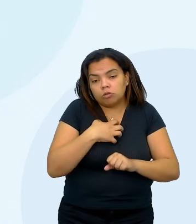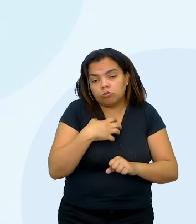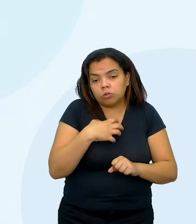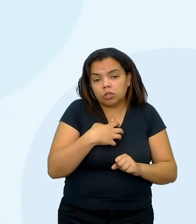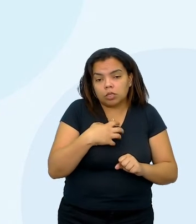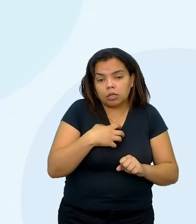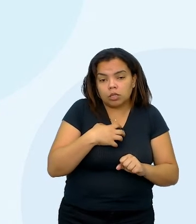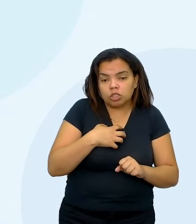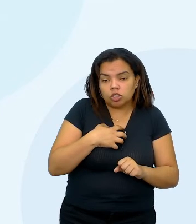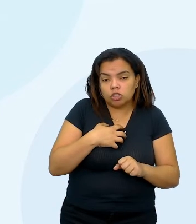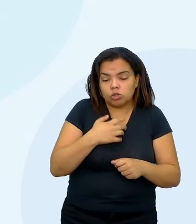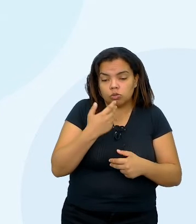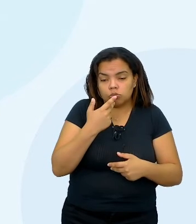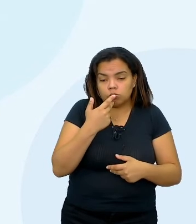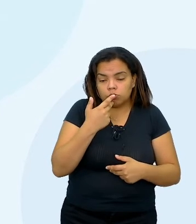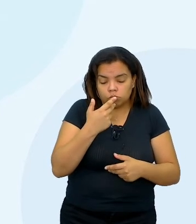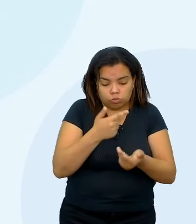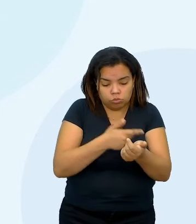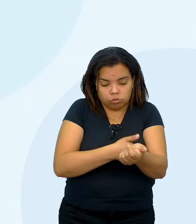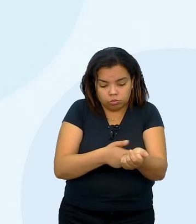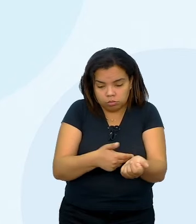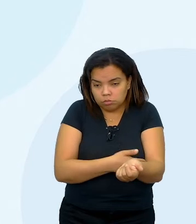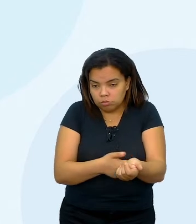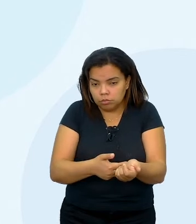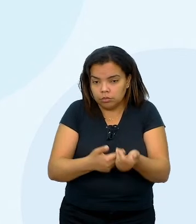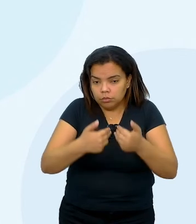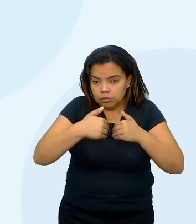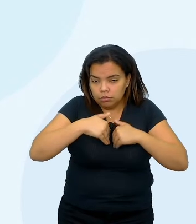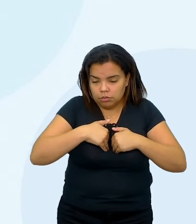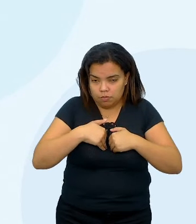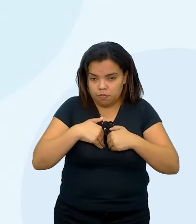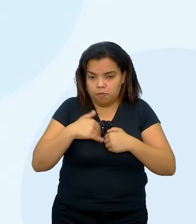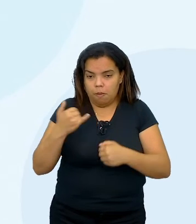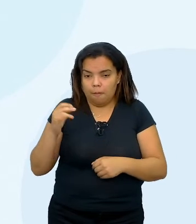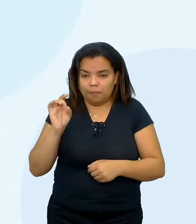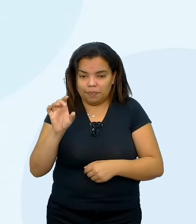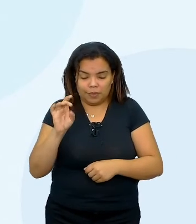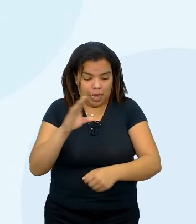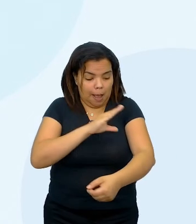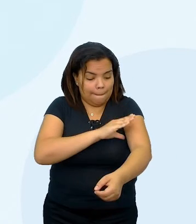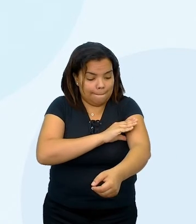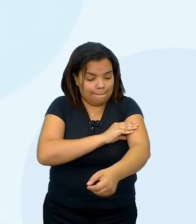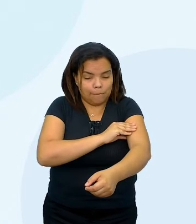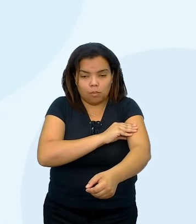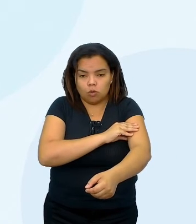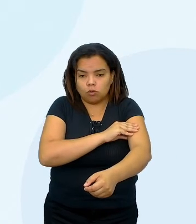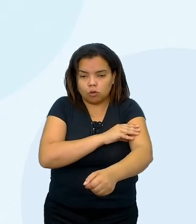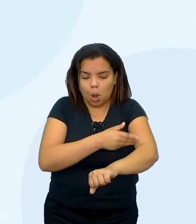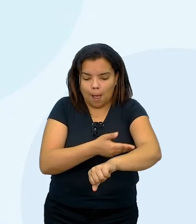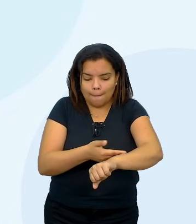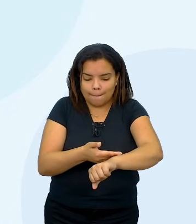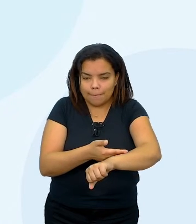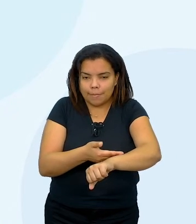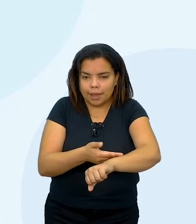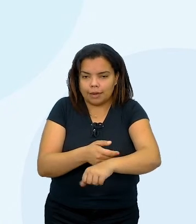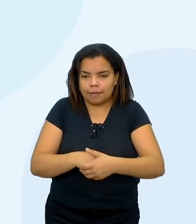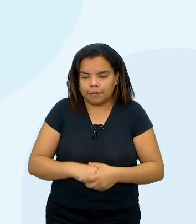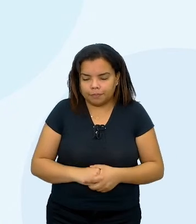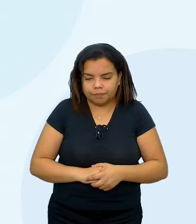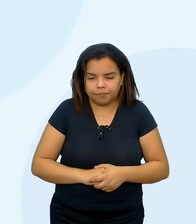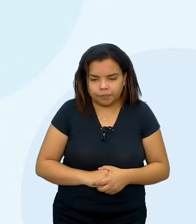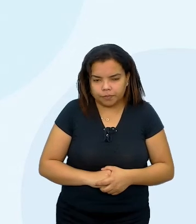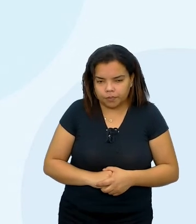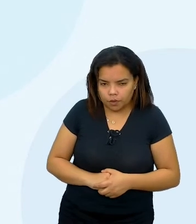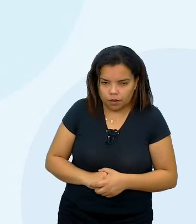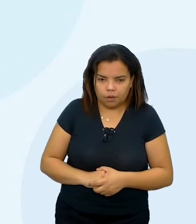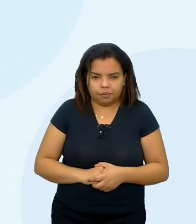um sangramento interno, principalmente nos músculos, pele e mucosas, formando então esses traumas,